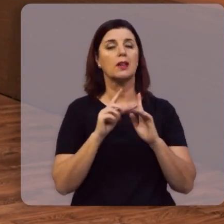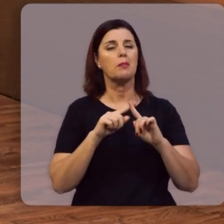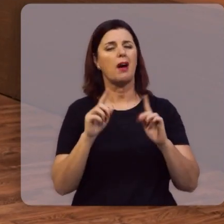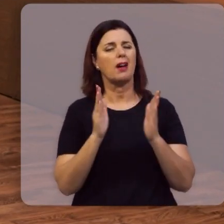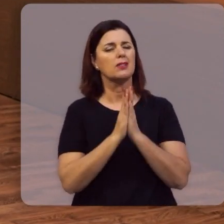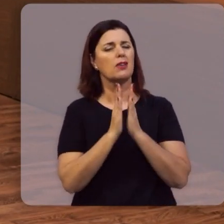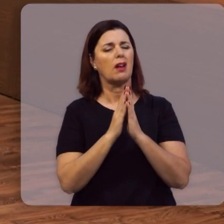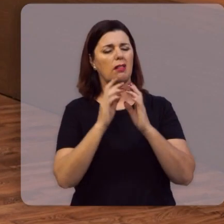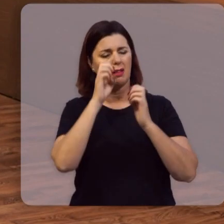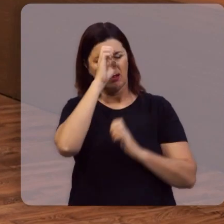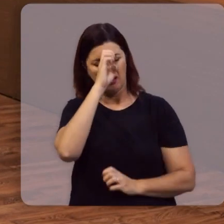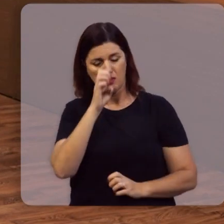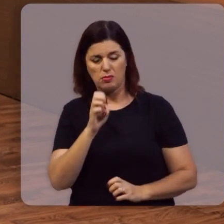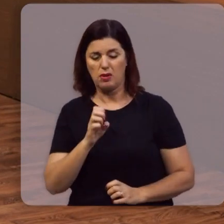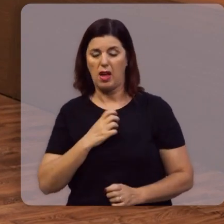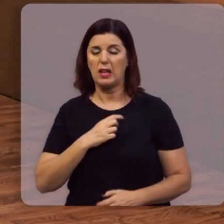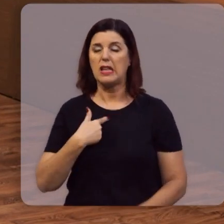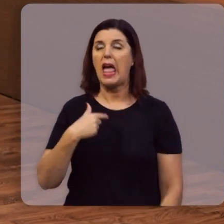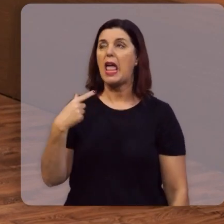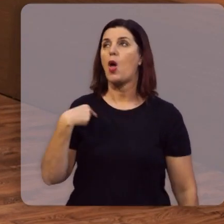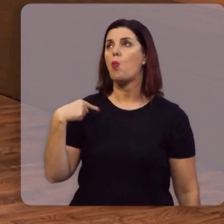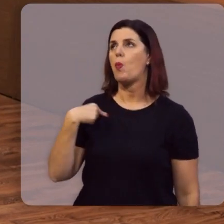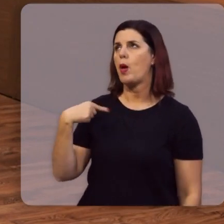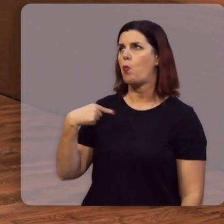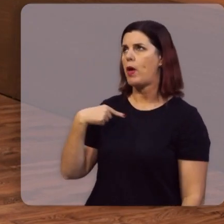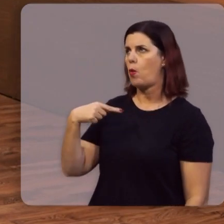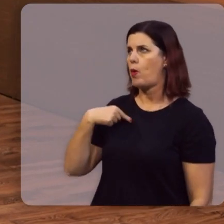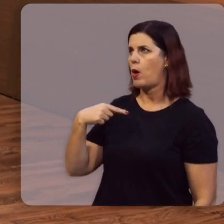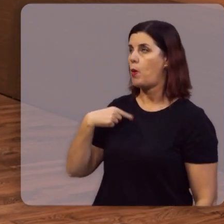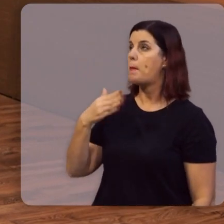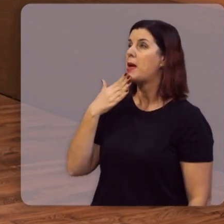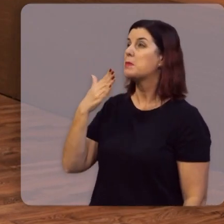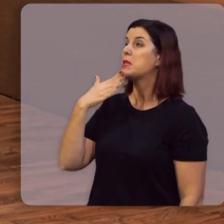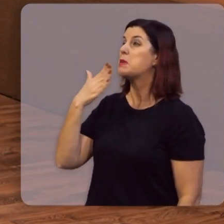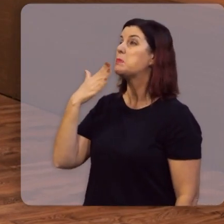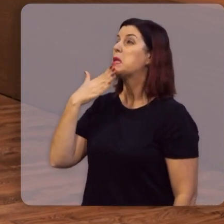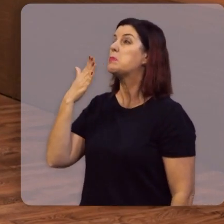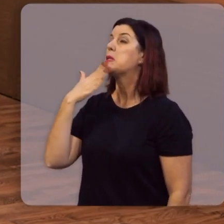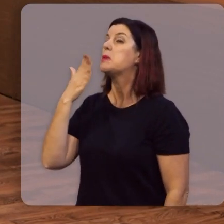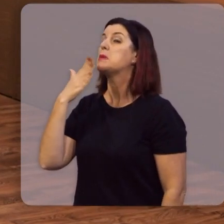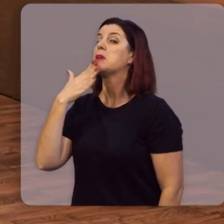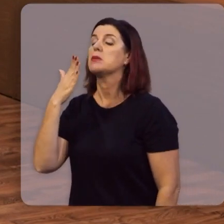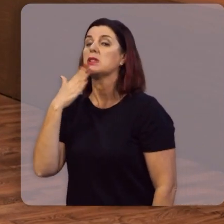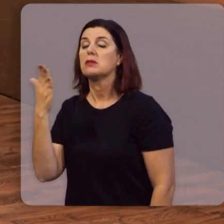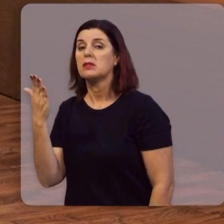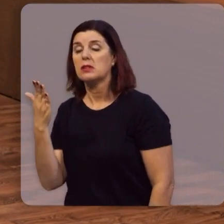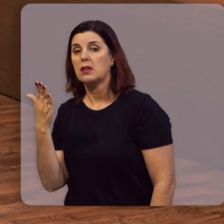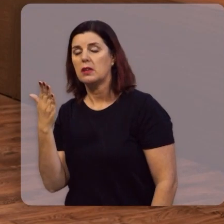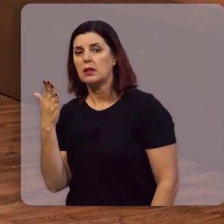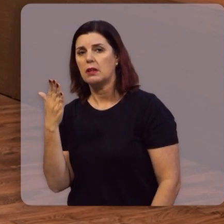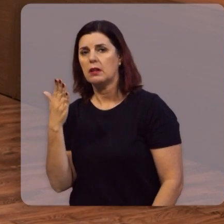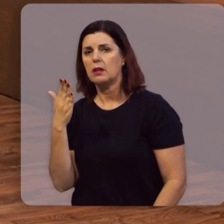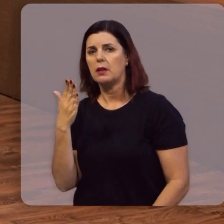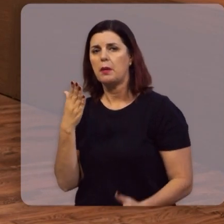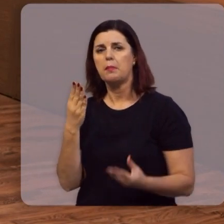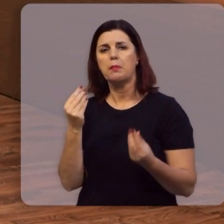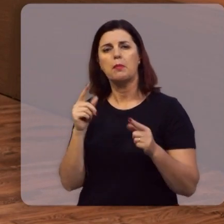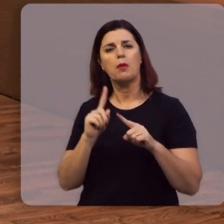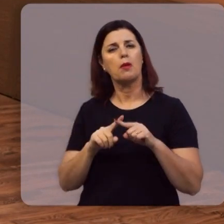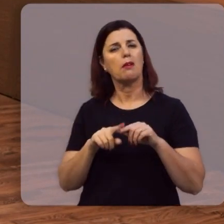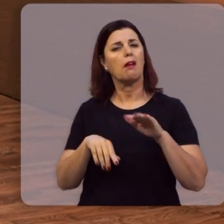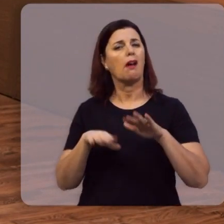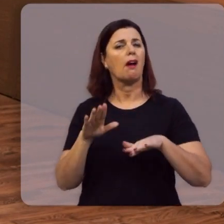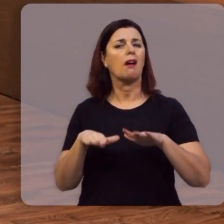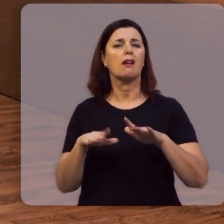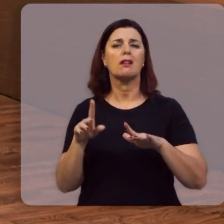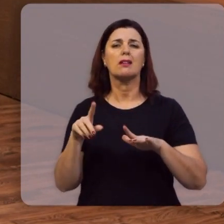uma oração antropocêntrica, uma oração pedindo coisas e mais coisas, porque muitas vezes